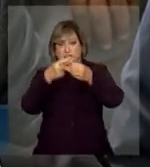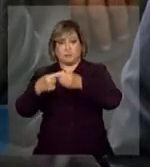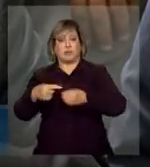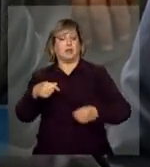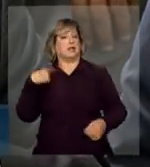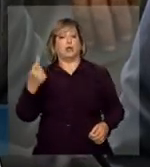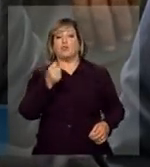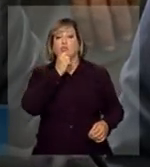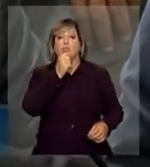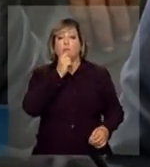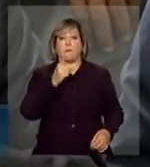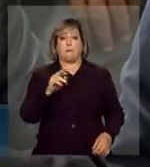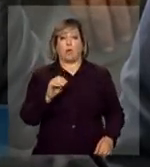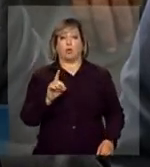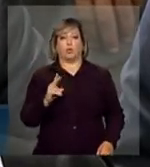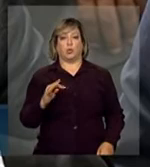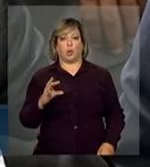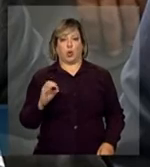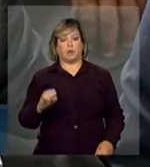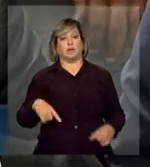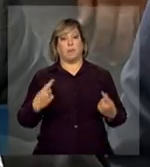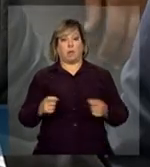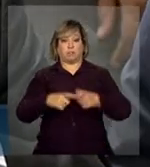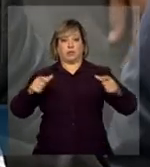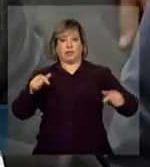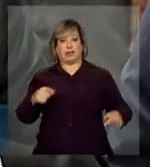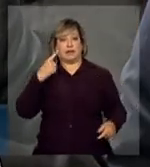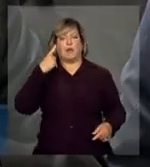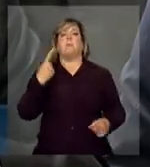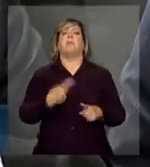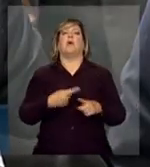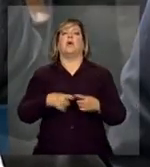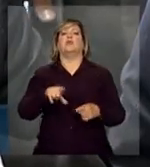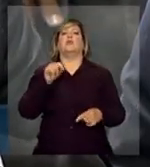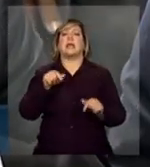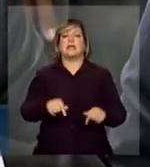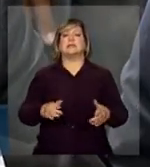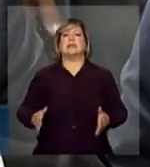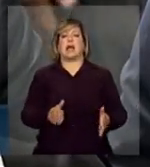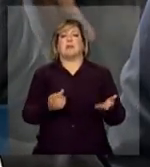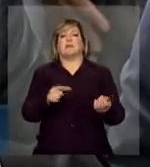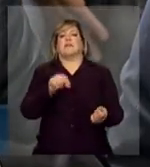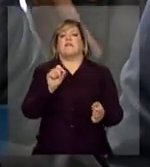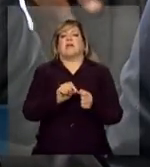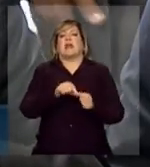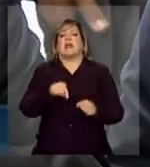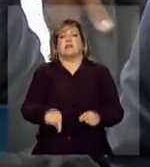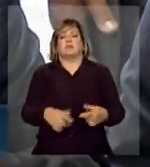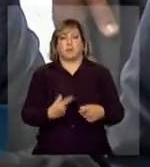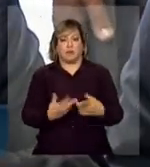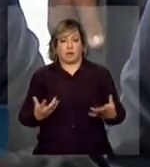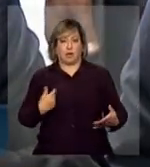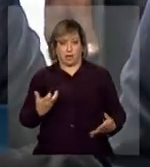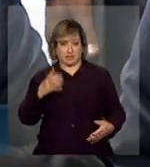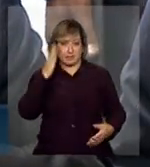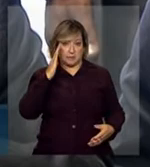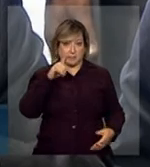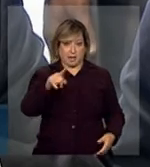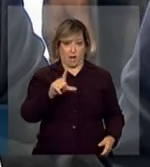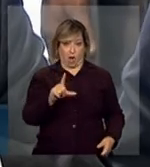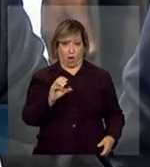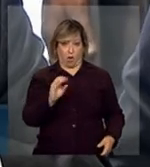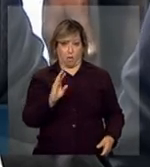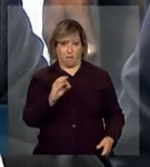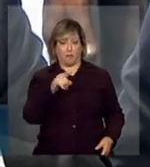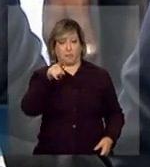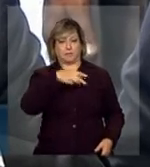abandonando essa ideia, como foi anunciado hoje aqui. Por que que decidiu por esse caminho? E eu queria uma avaliação política sua, ministro Lobão, se esse não vai